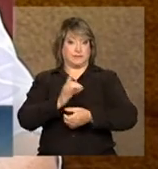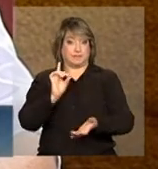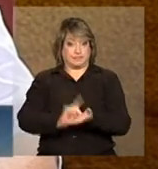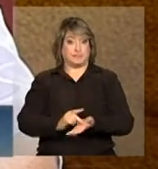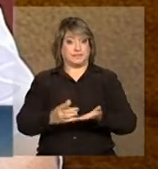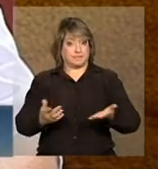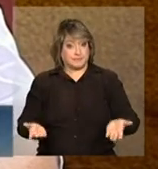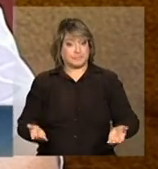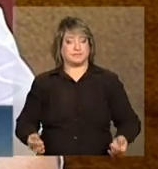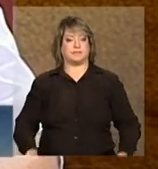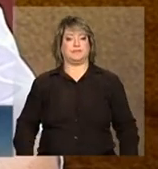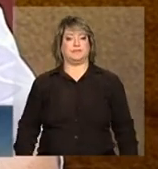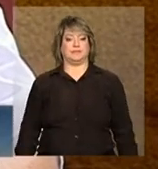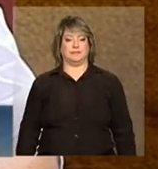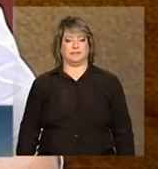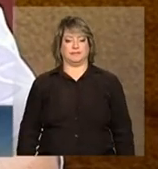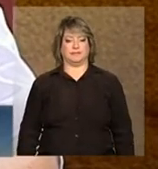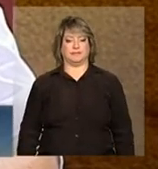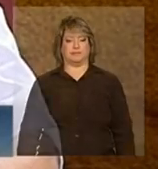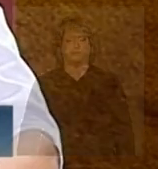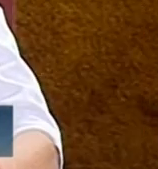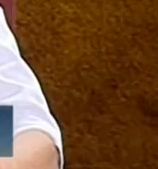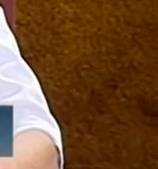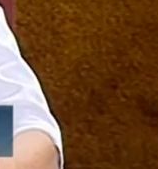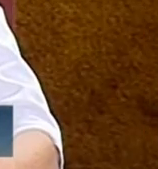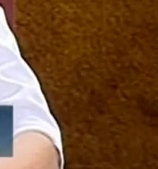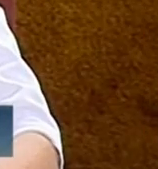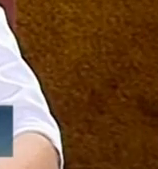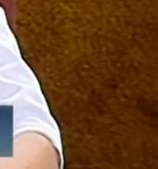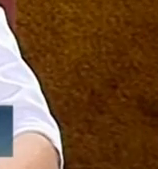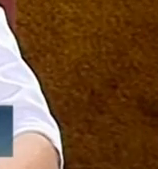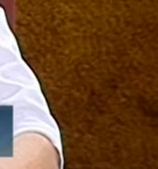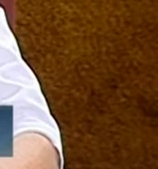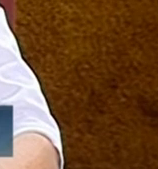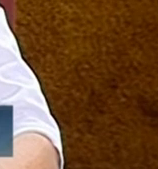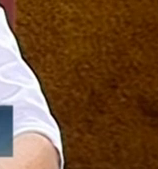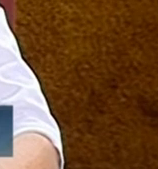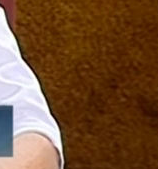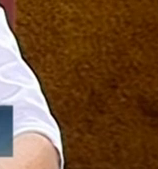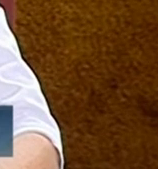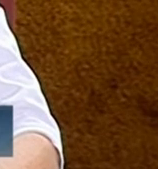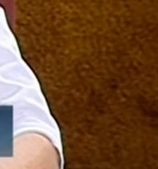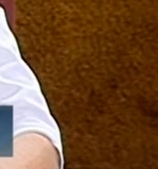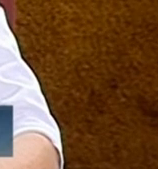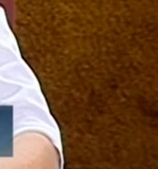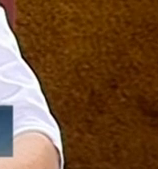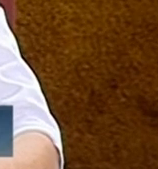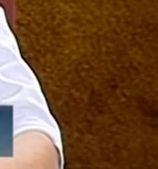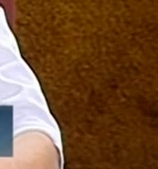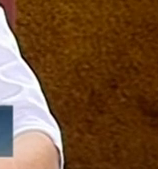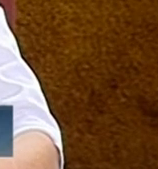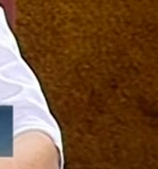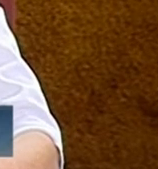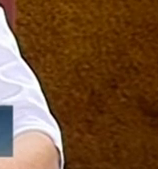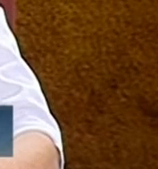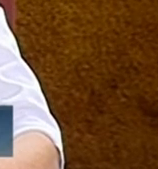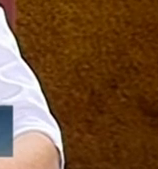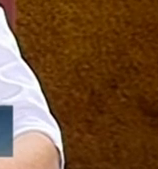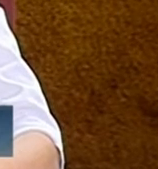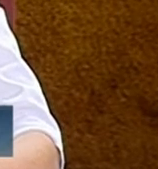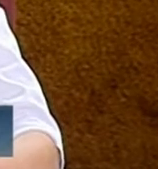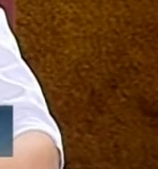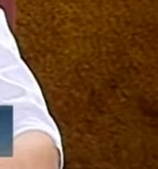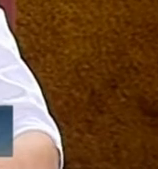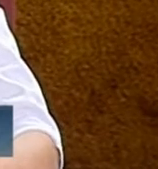verdadeiramente, foi quando nós pensamos que como dar mais